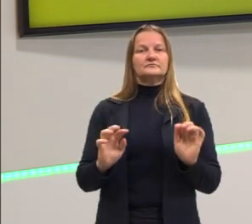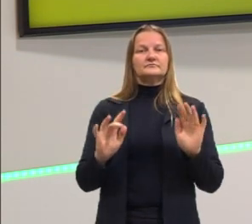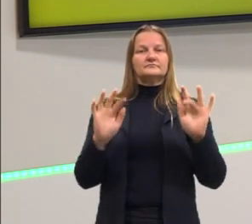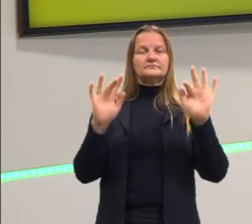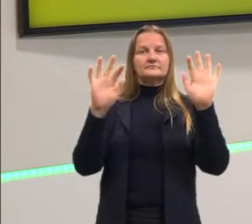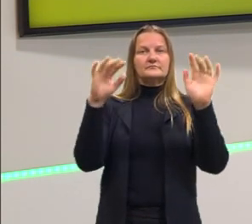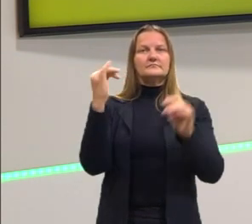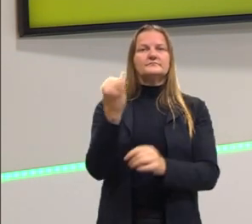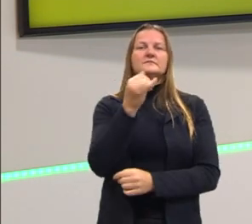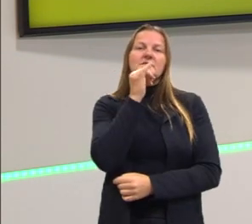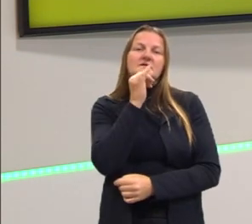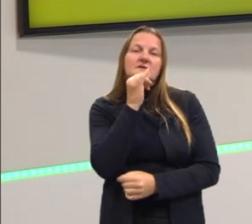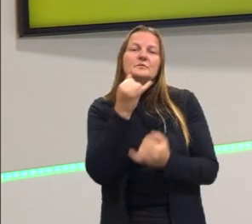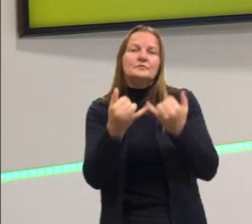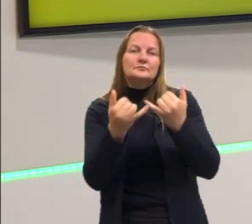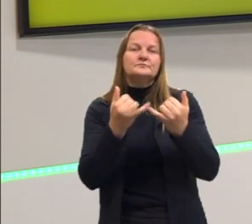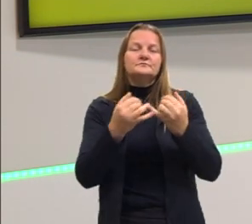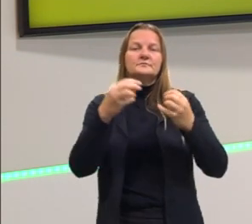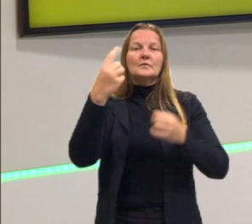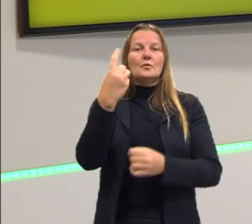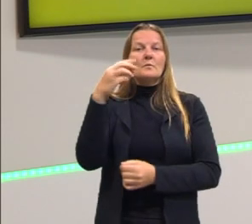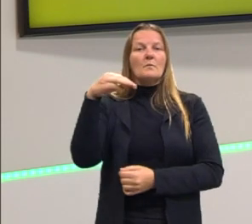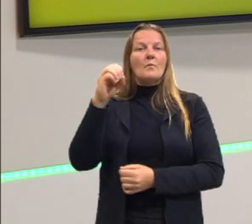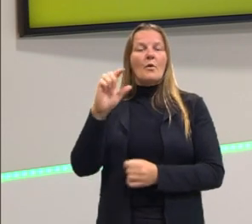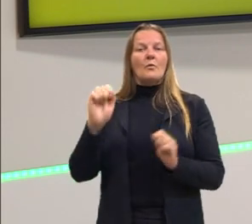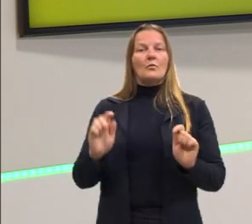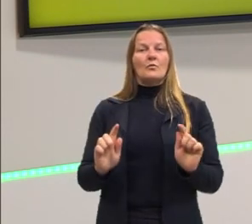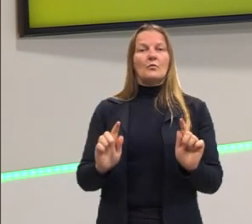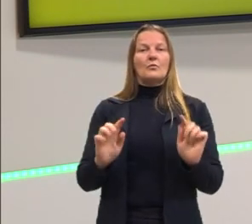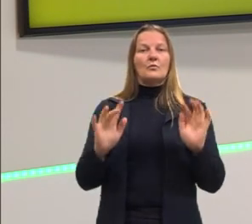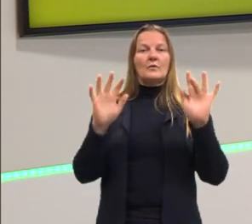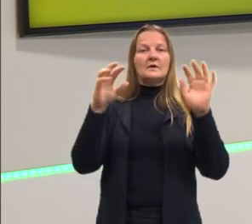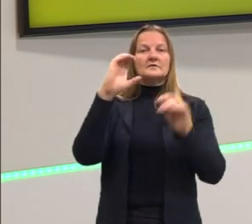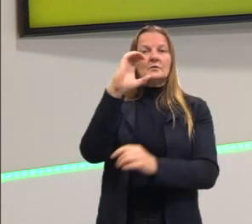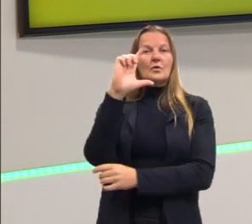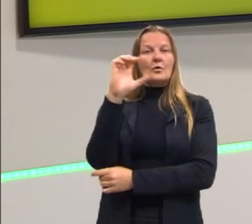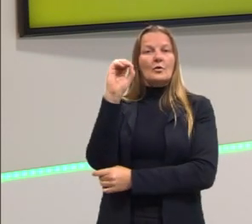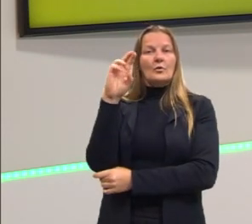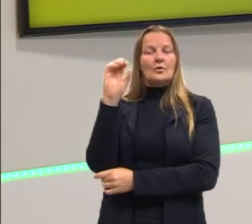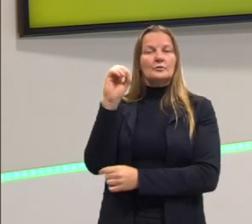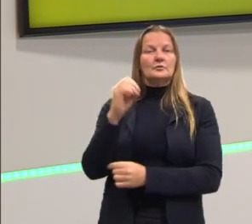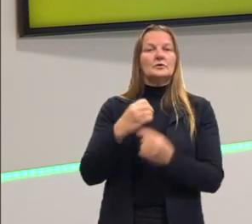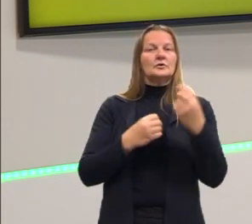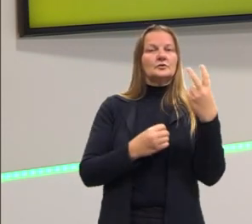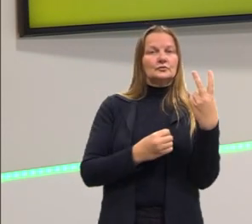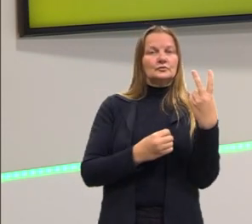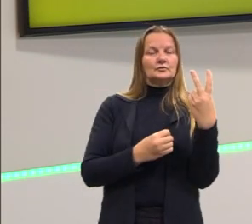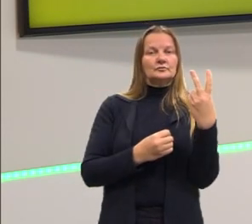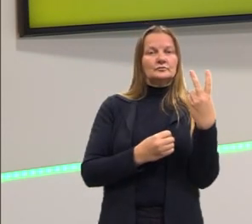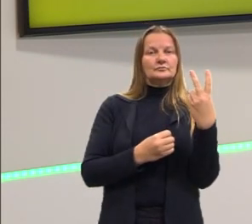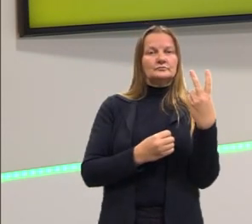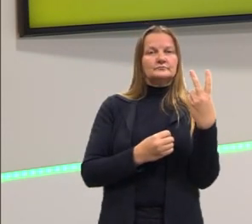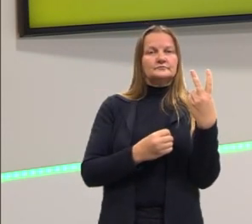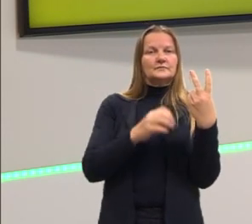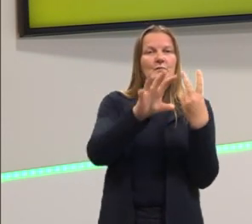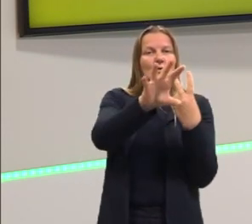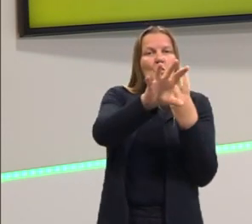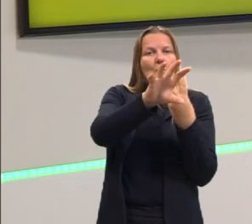então um exemplo para romper um modo gás cloro formando dois átomos de cloro isolados é